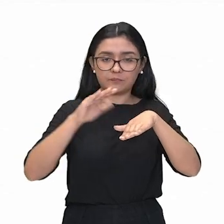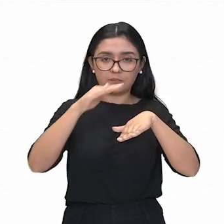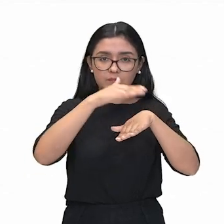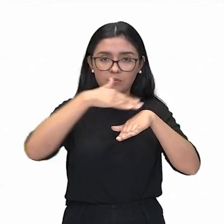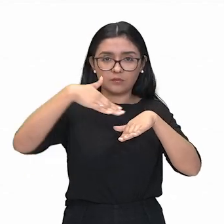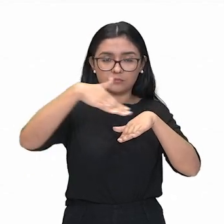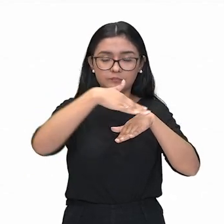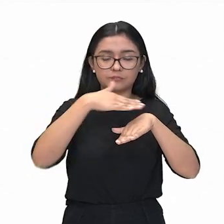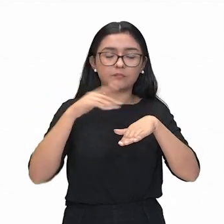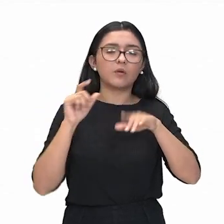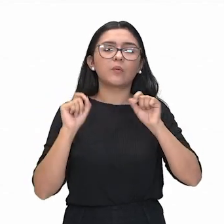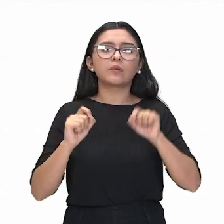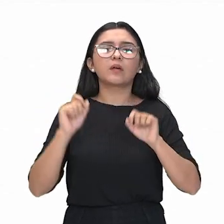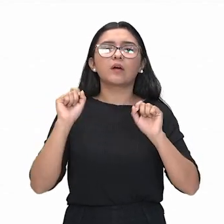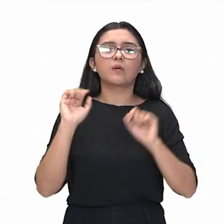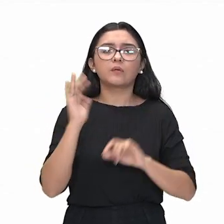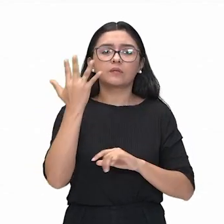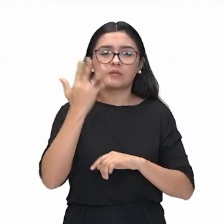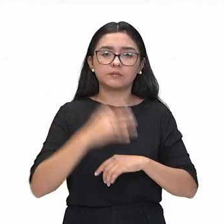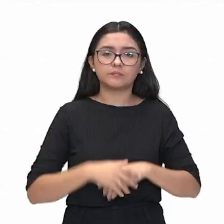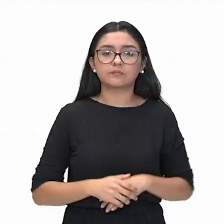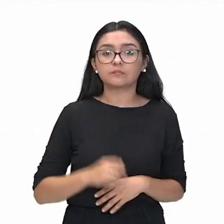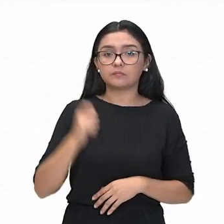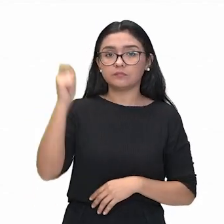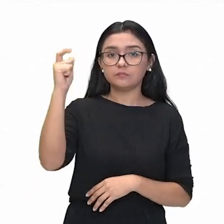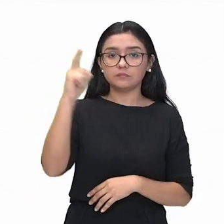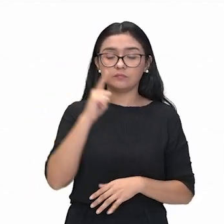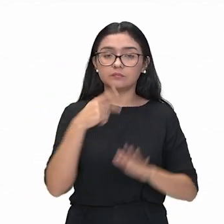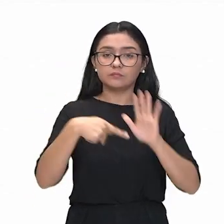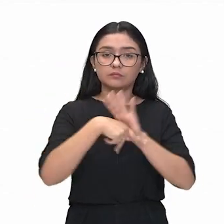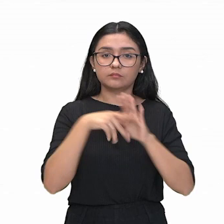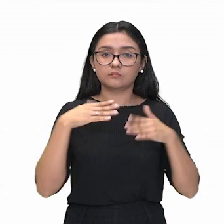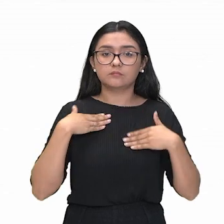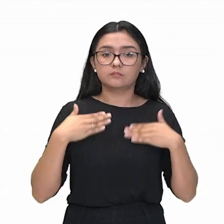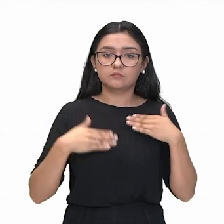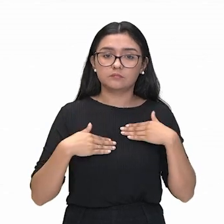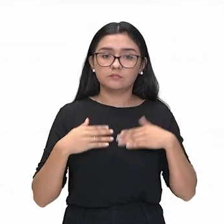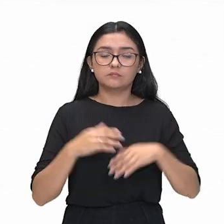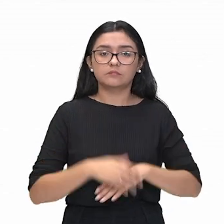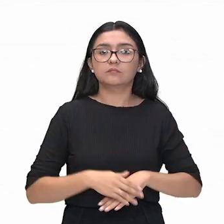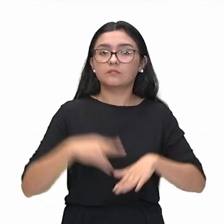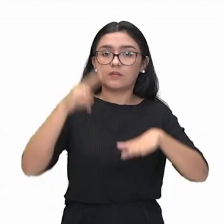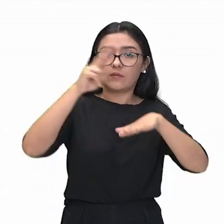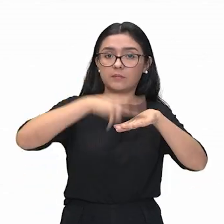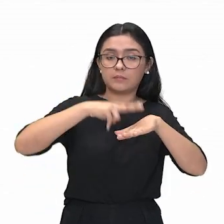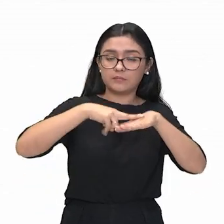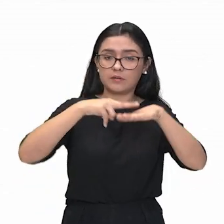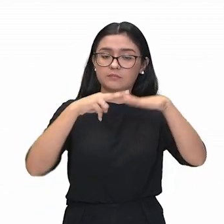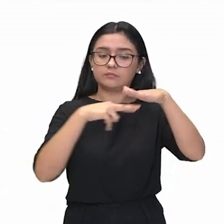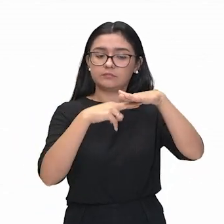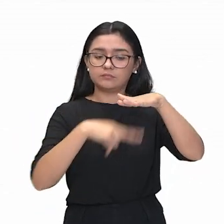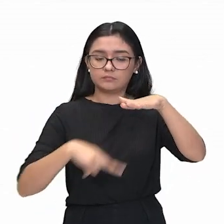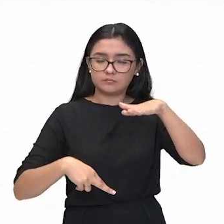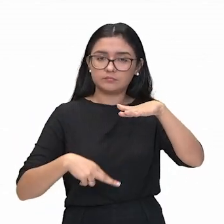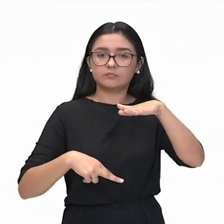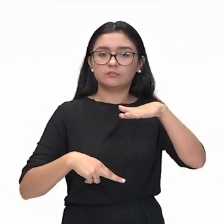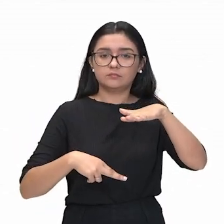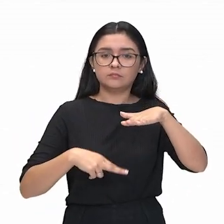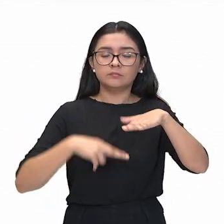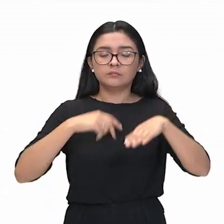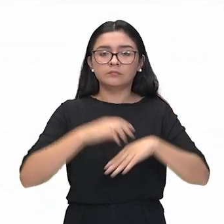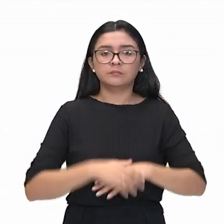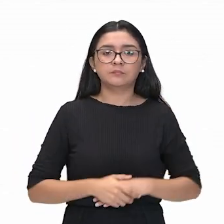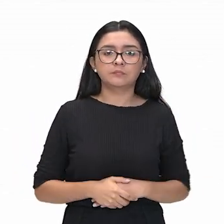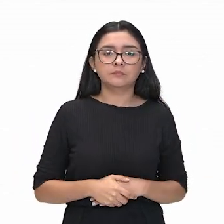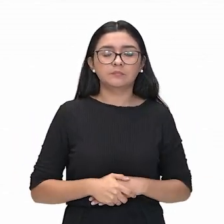de luz que vêm do corpo do professor, eles vão passar primeiro pela água, vão sair da água e vão adentrar no